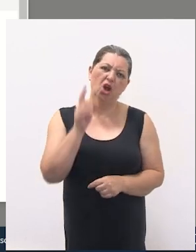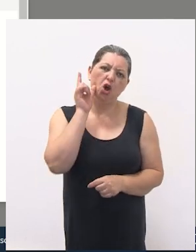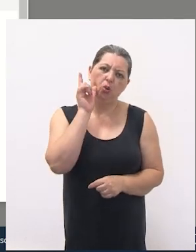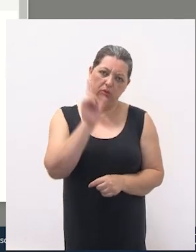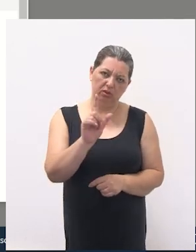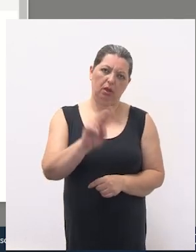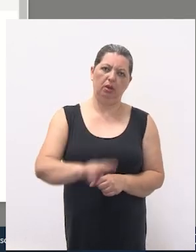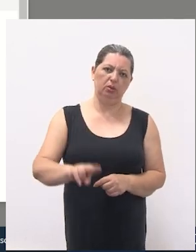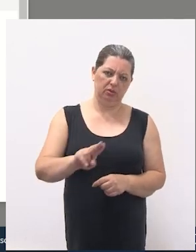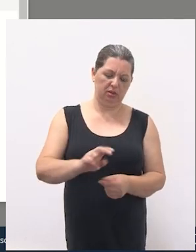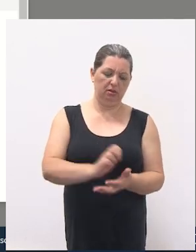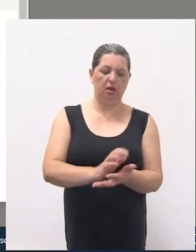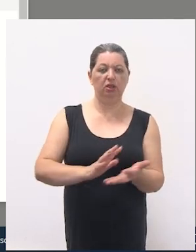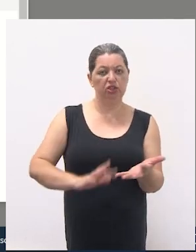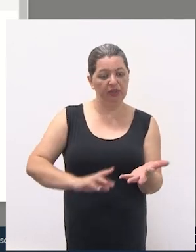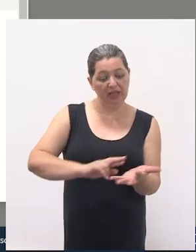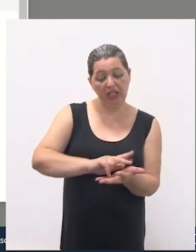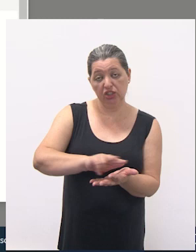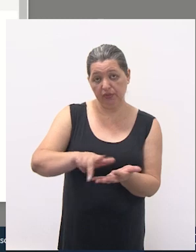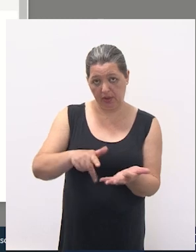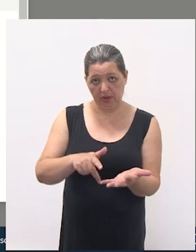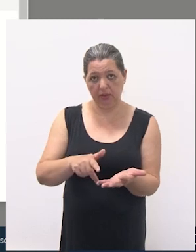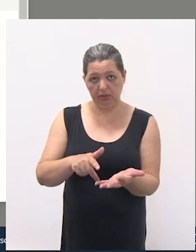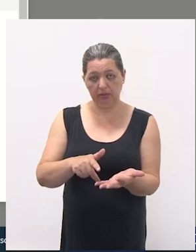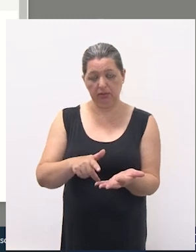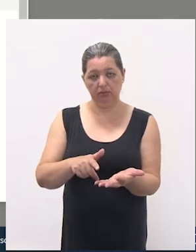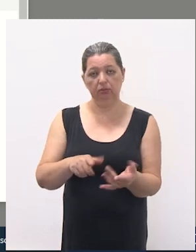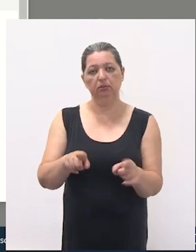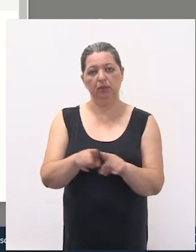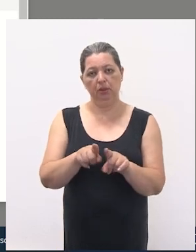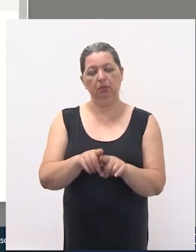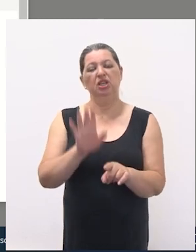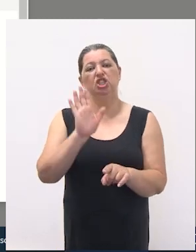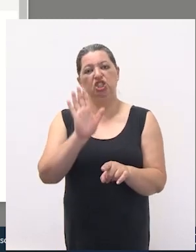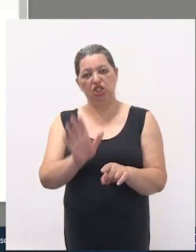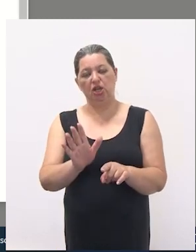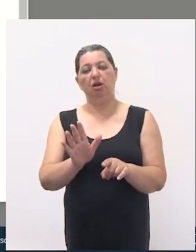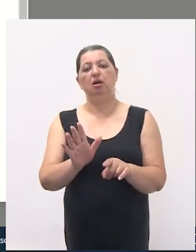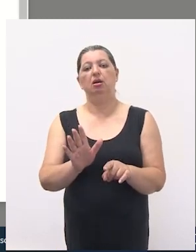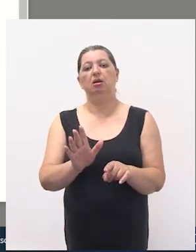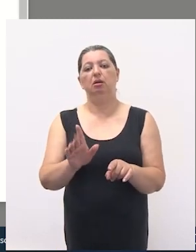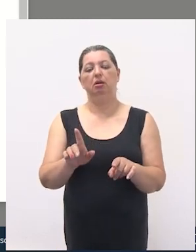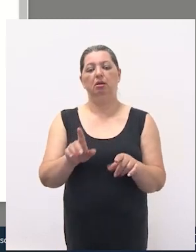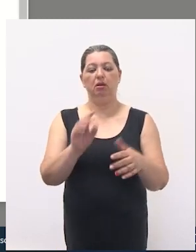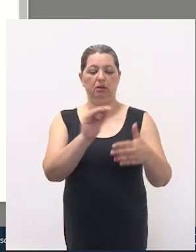usar as atividades, até aquelas, né, que já estão em processo de arquivamento.